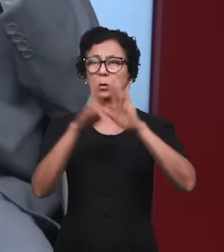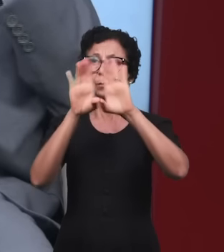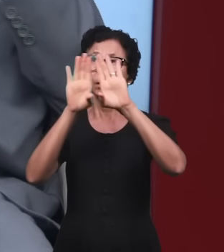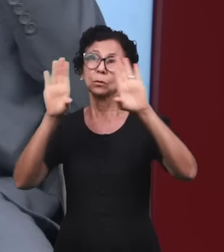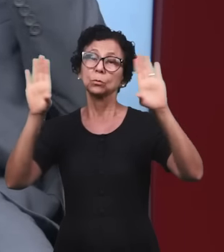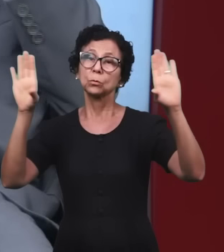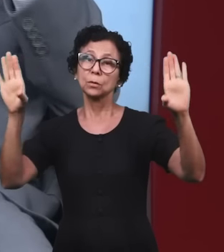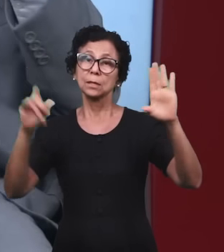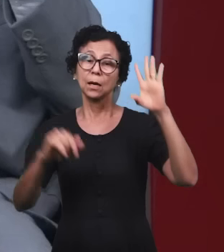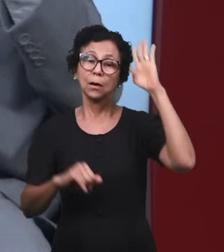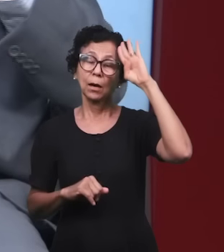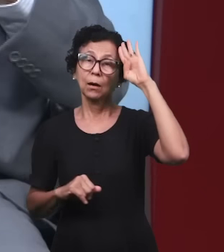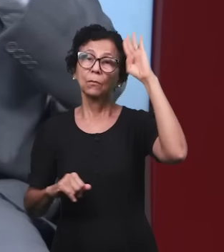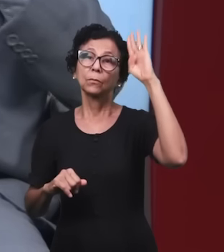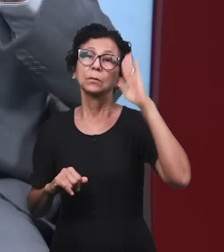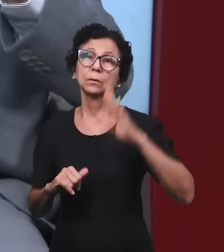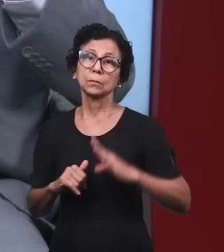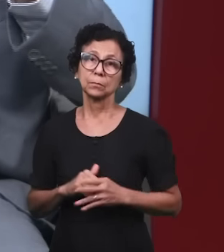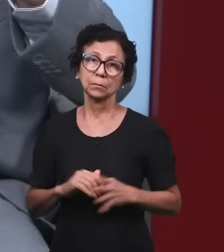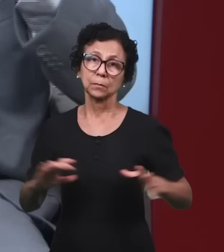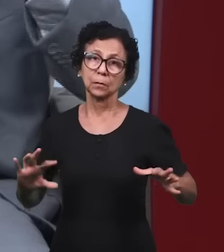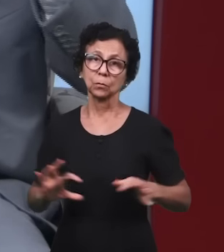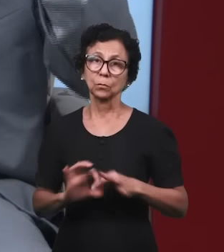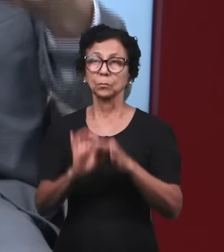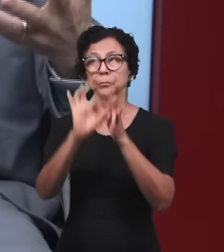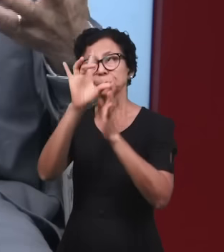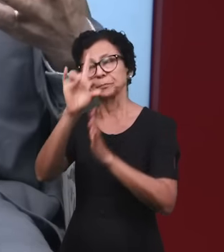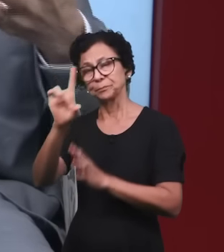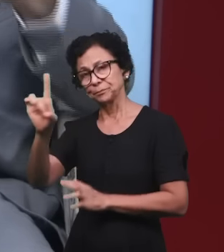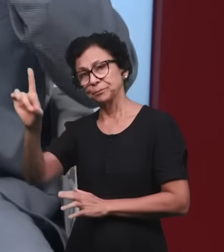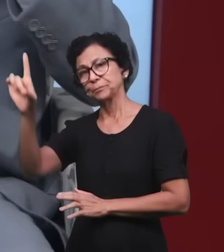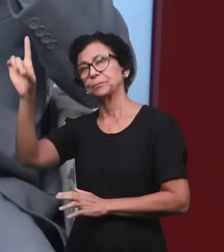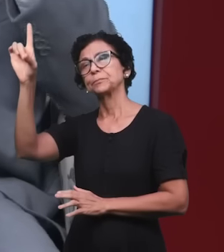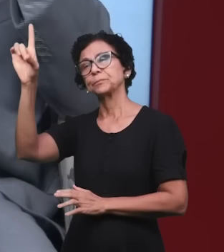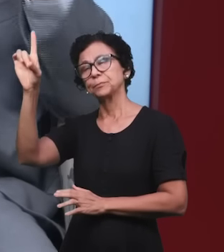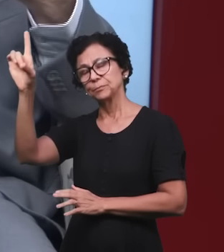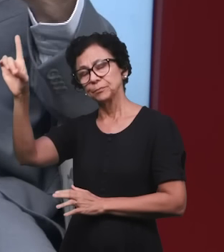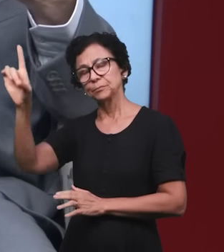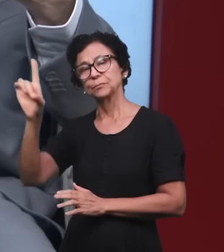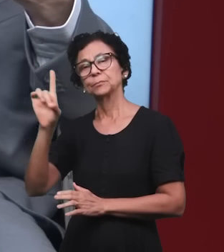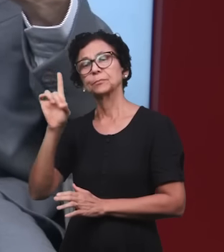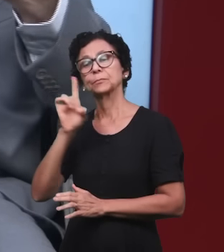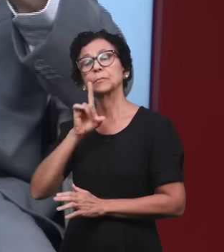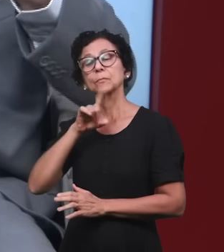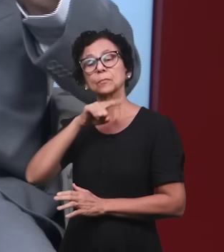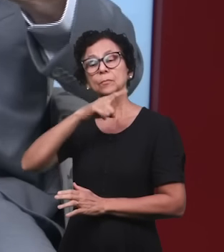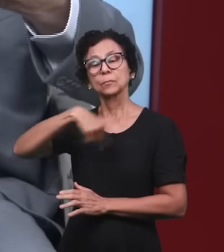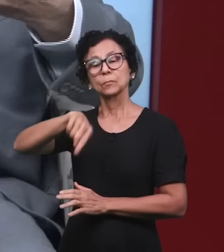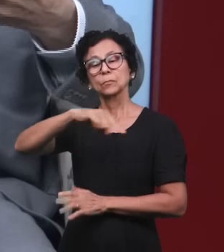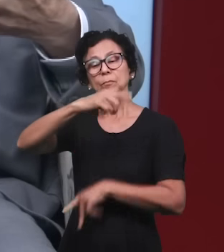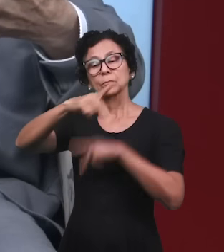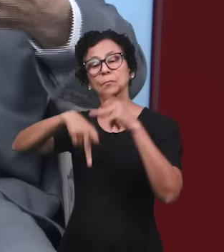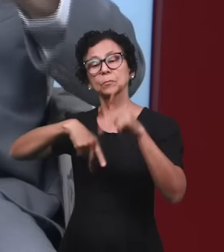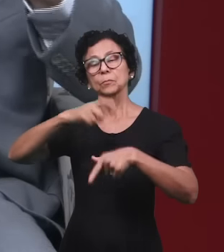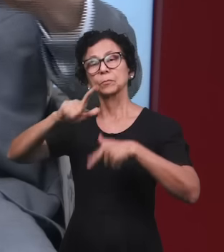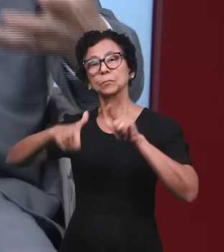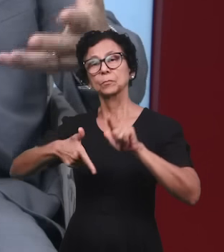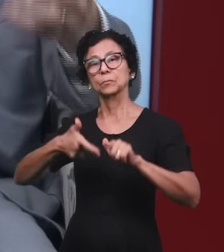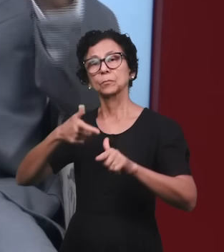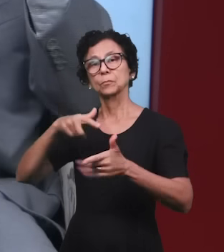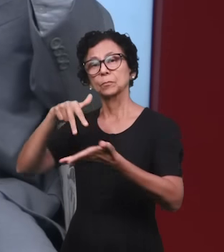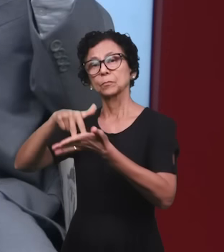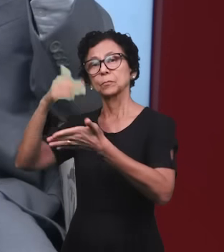era fundamental a comunhão com Deus, para que o povo de Israel permanecesse na